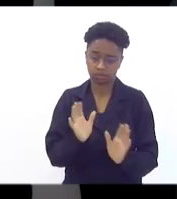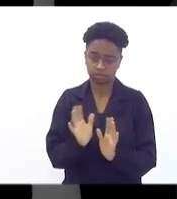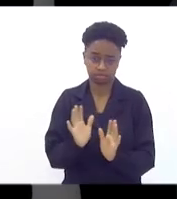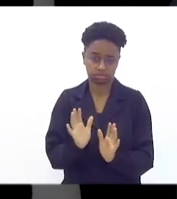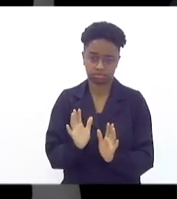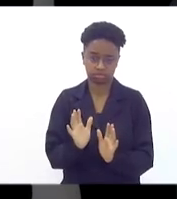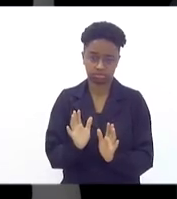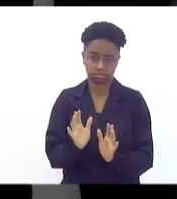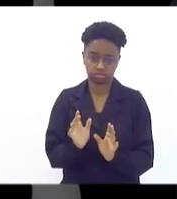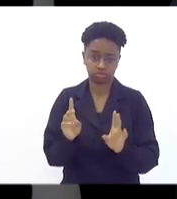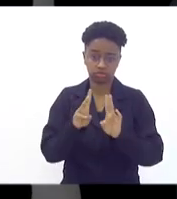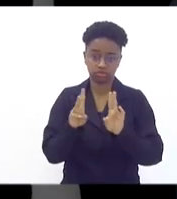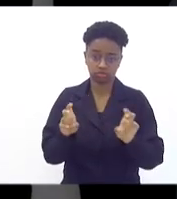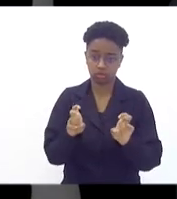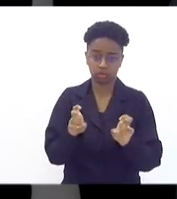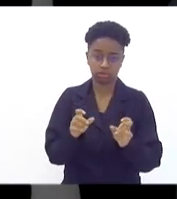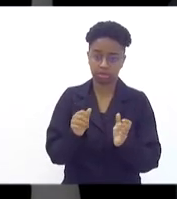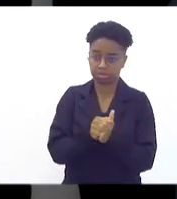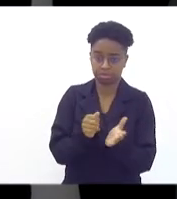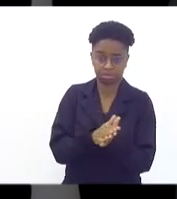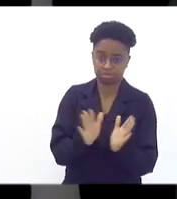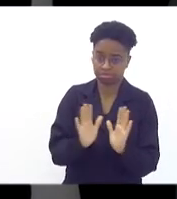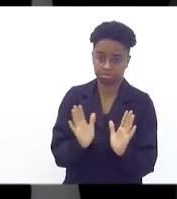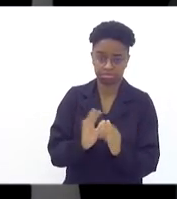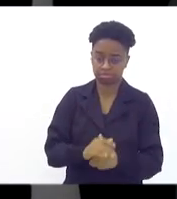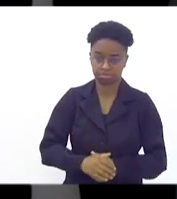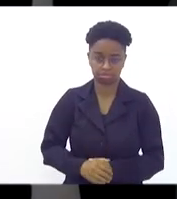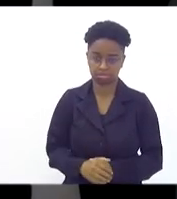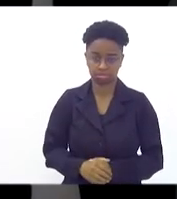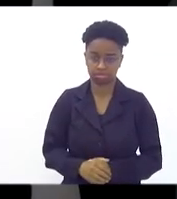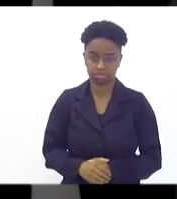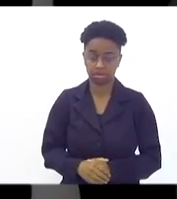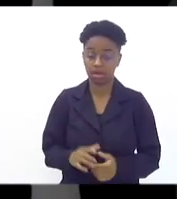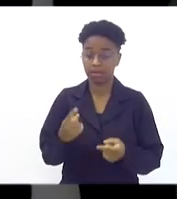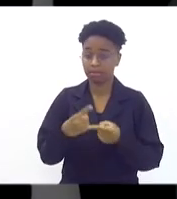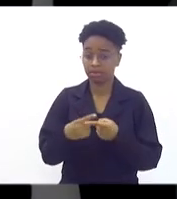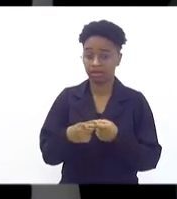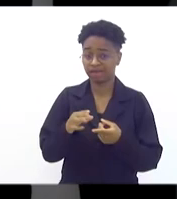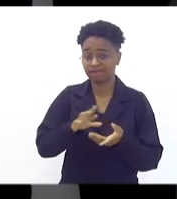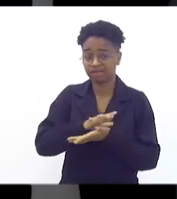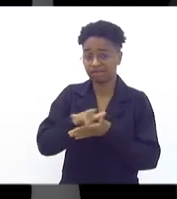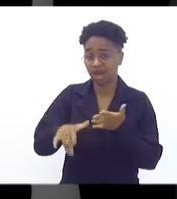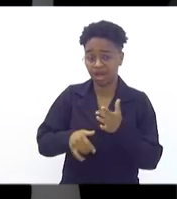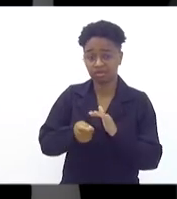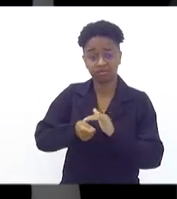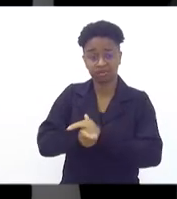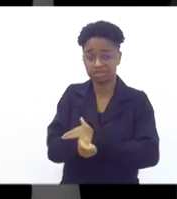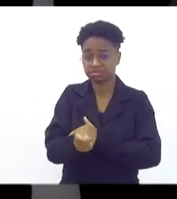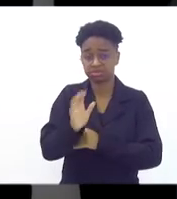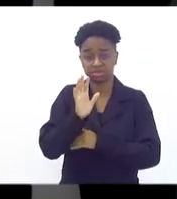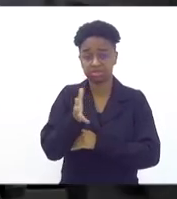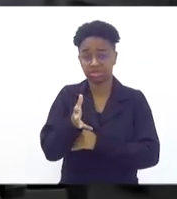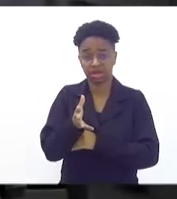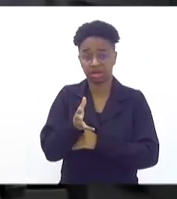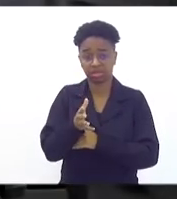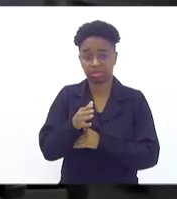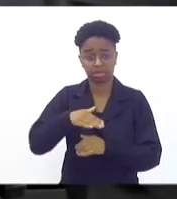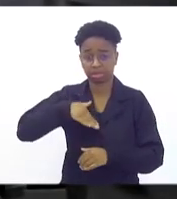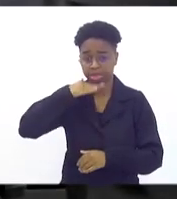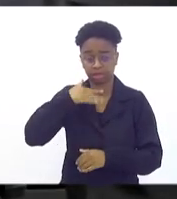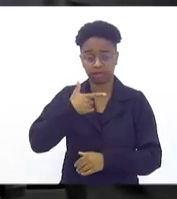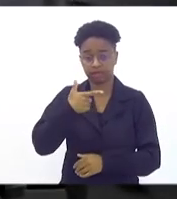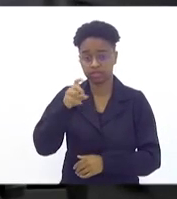a questão da indenização da naturgia que muitos investimentos foram amortizados já nesses 25 anos